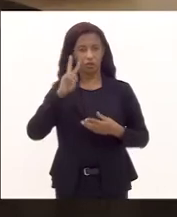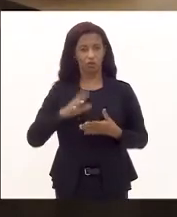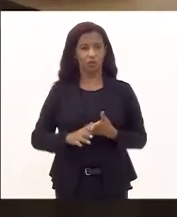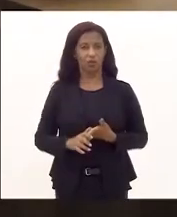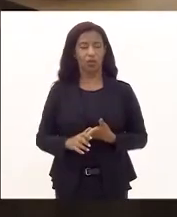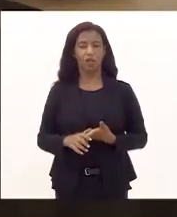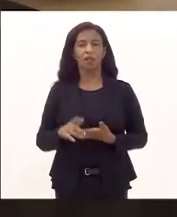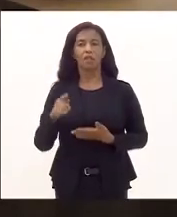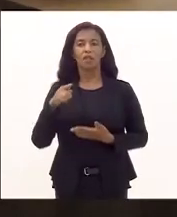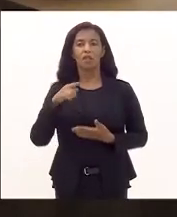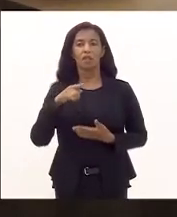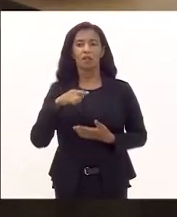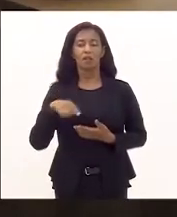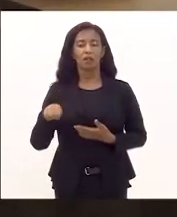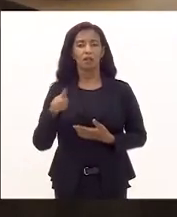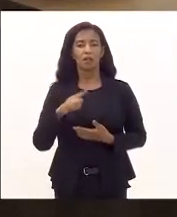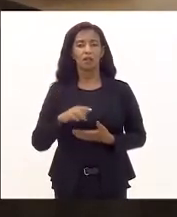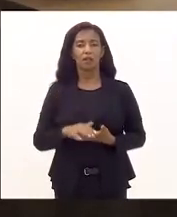elas foram